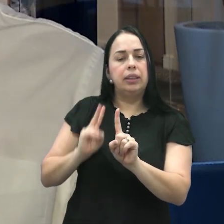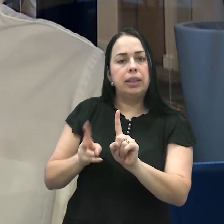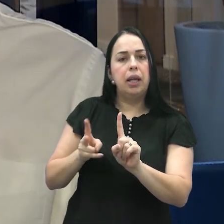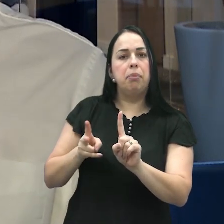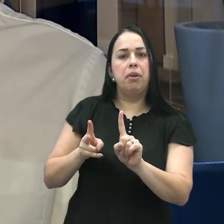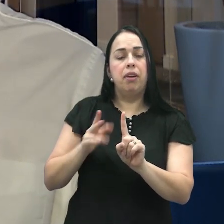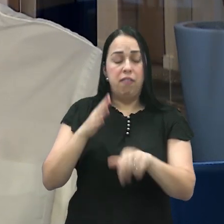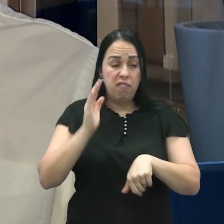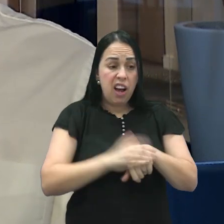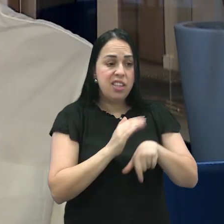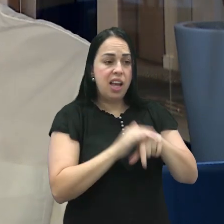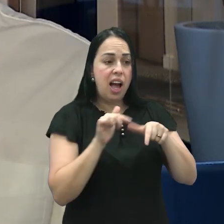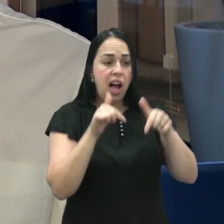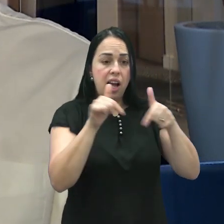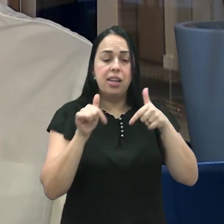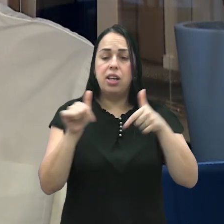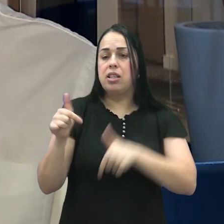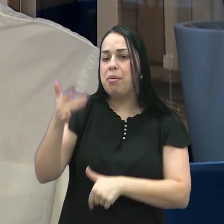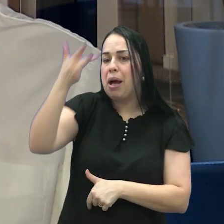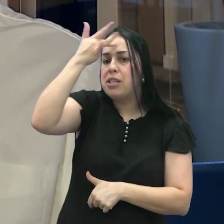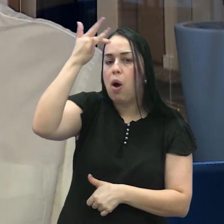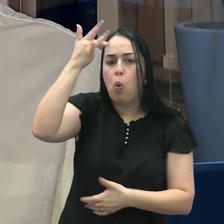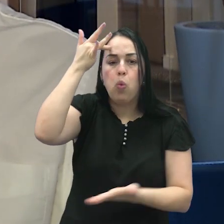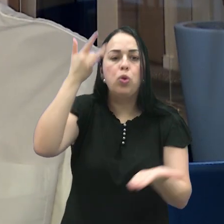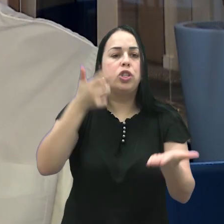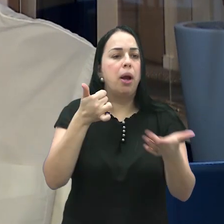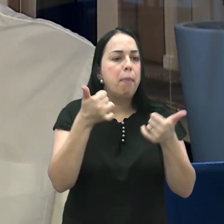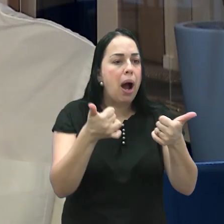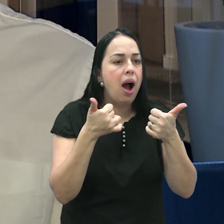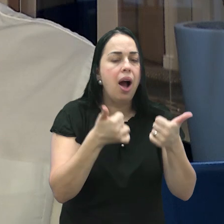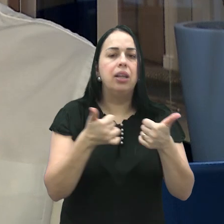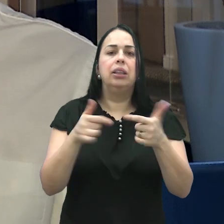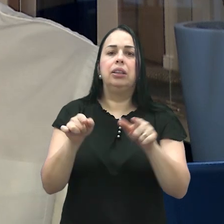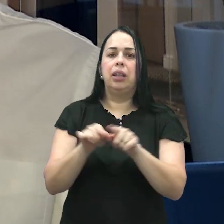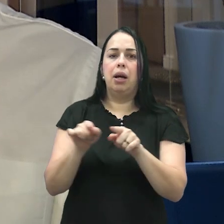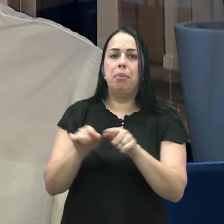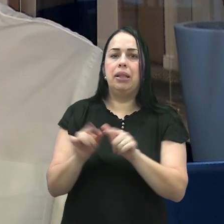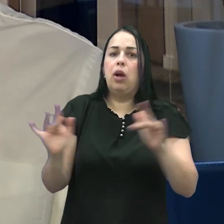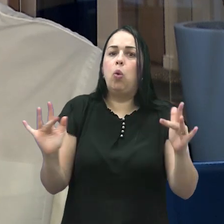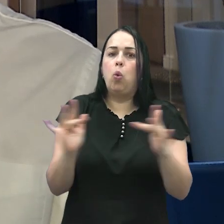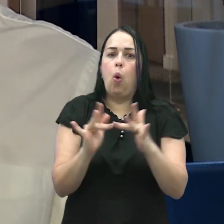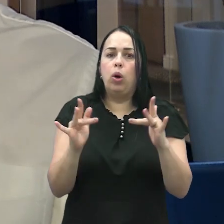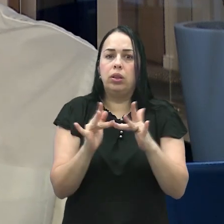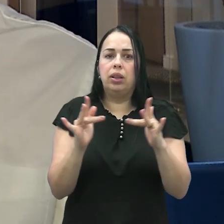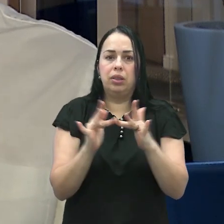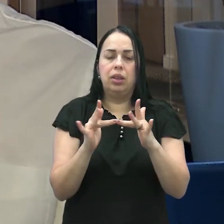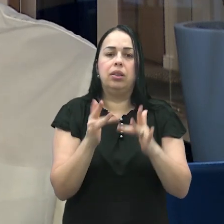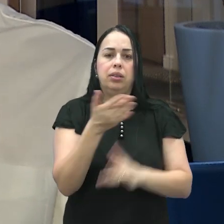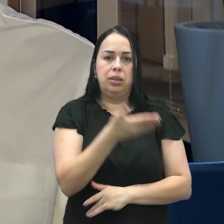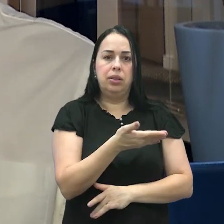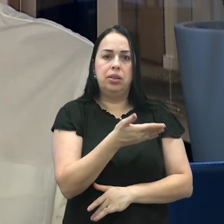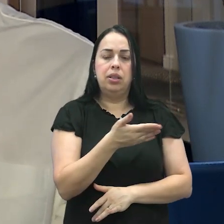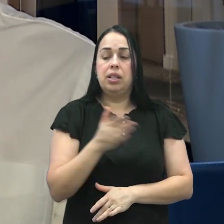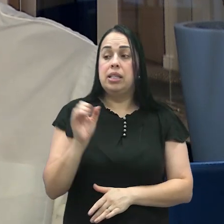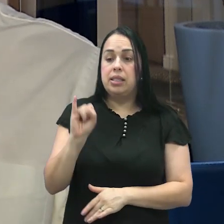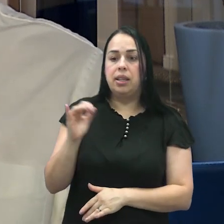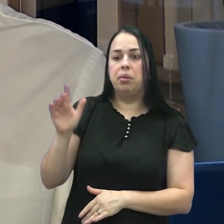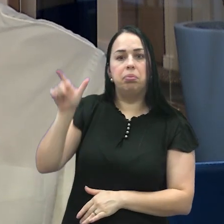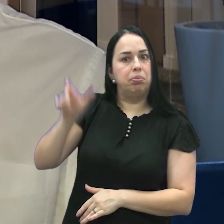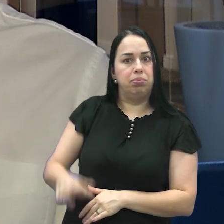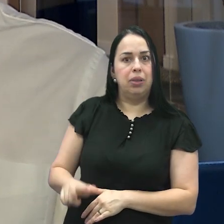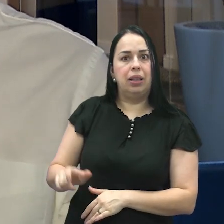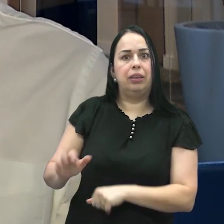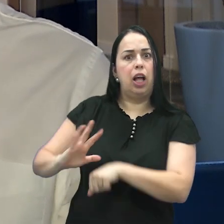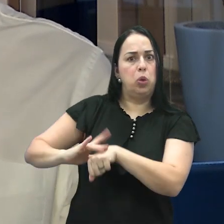sempre promove ações voltadas para a saúde mental dos nossos colaboradores, e a gente também tem um canal direto, no caso de algum